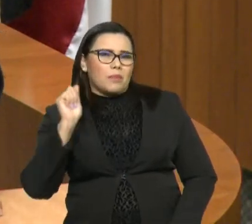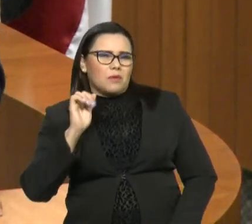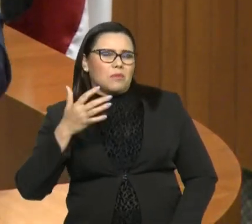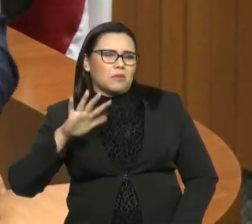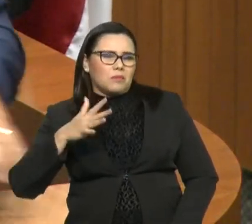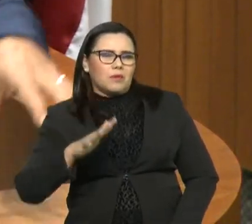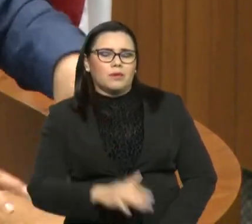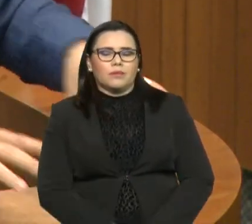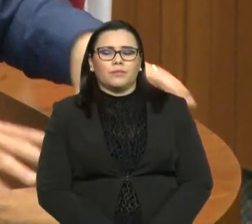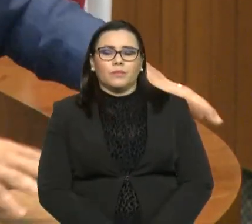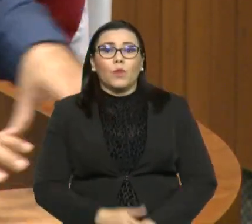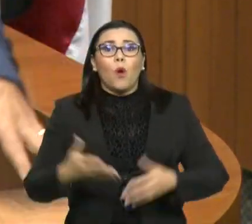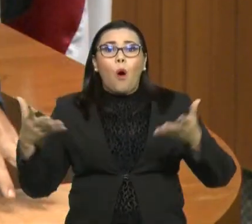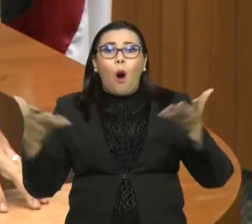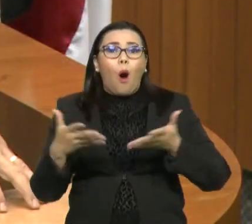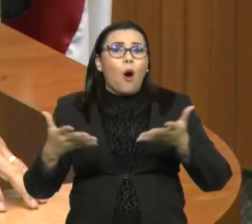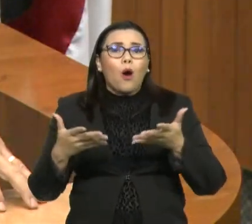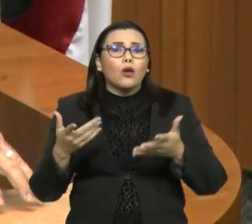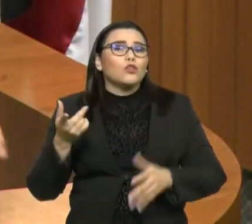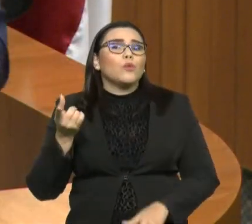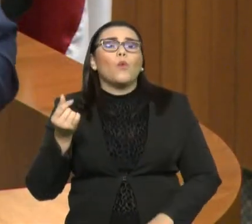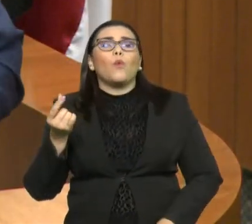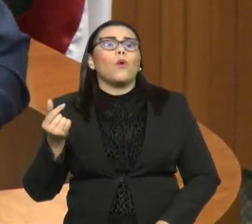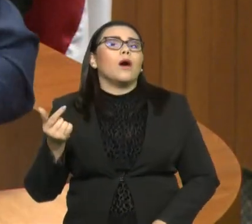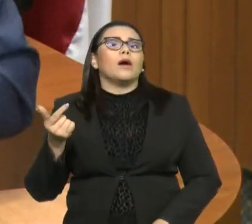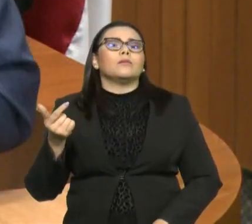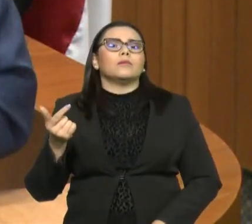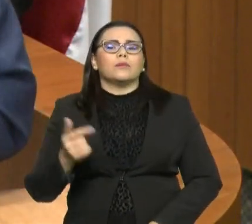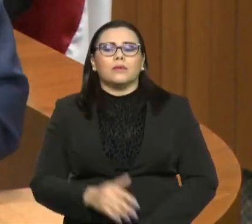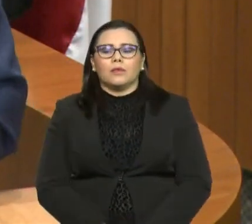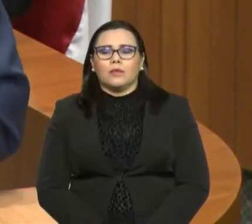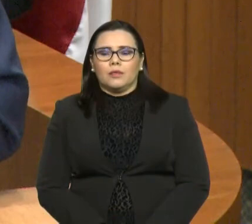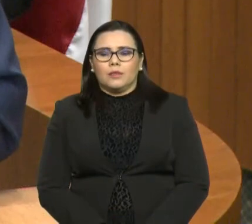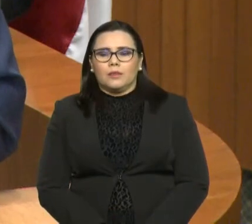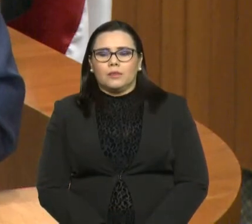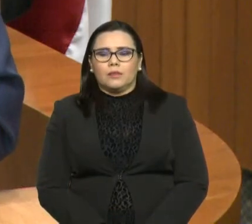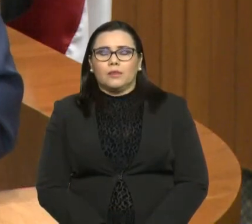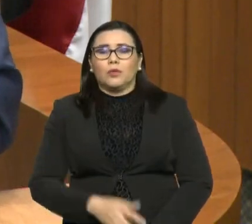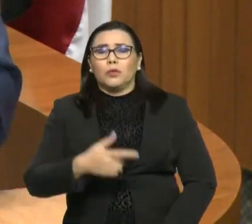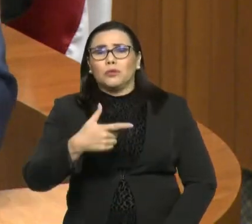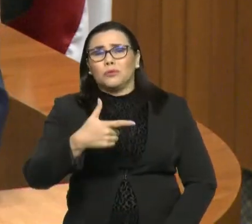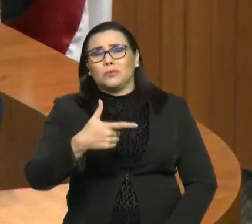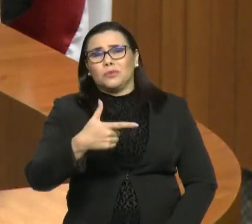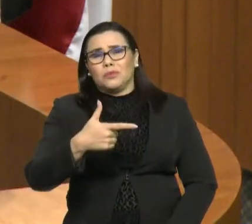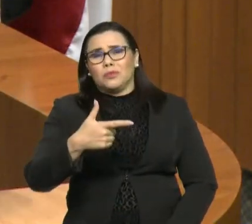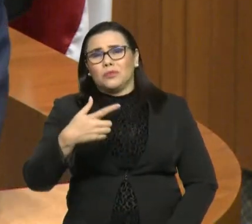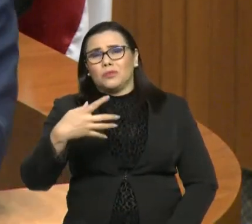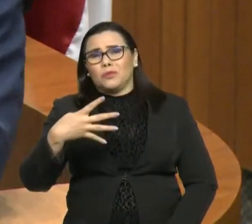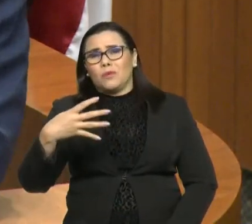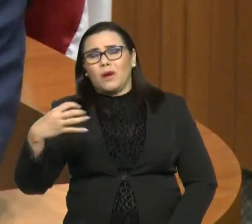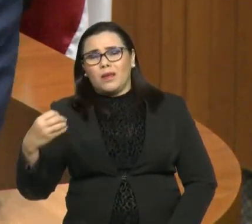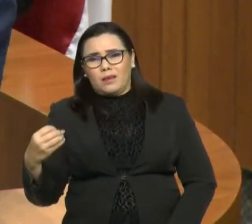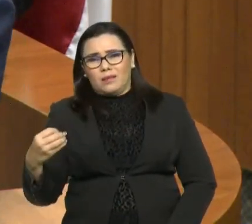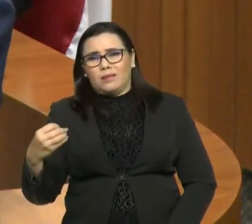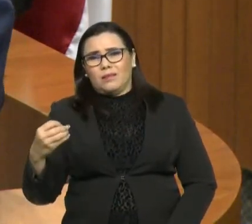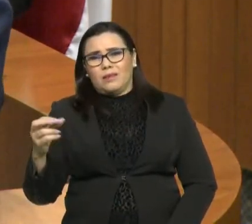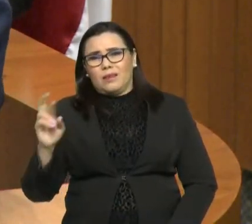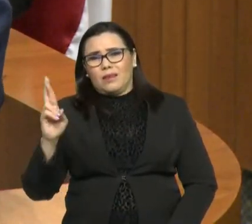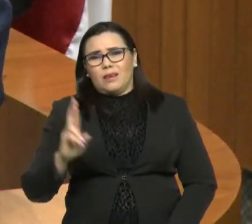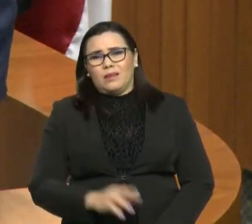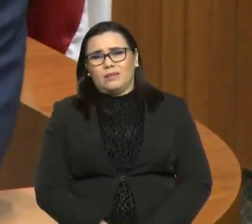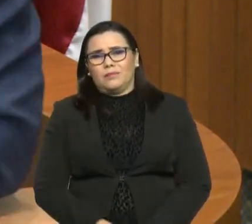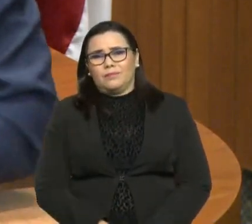Júlio, de quem produz lá no campo, é R$ 240. R$ 100 a